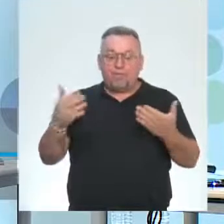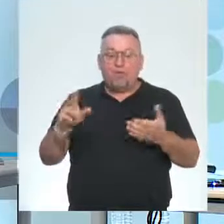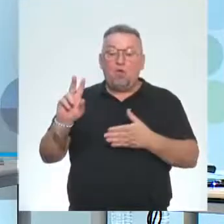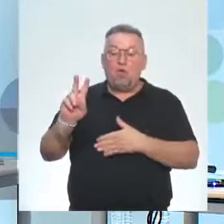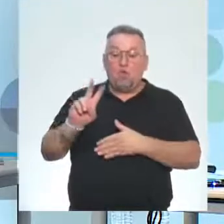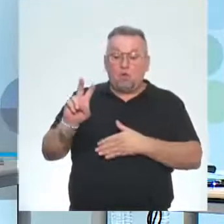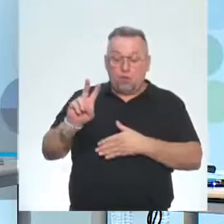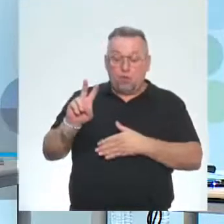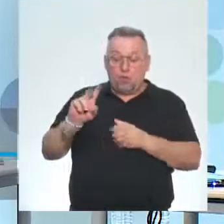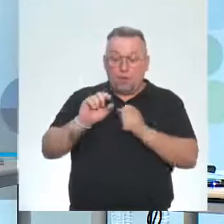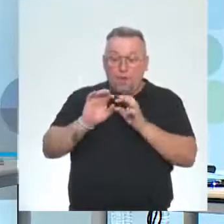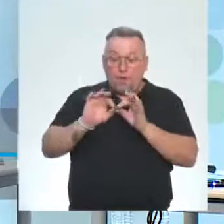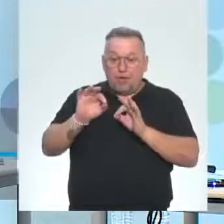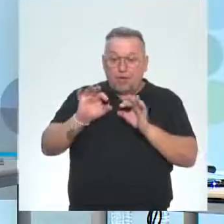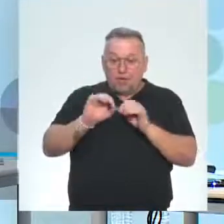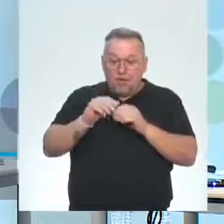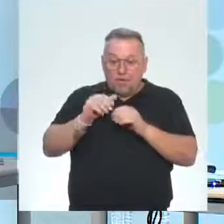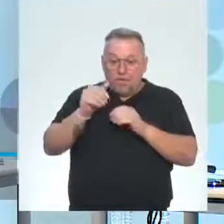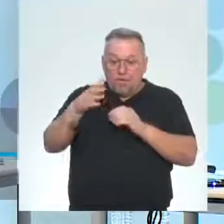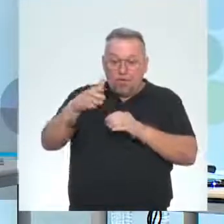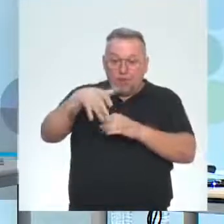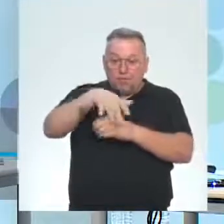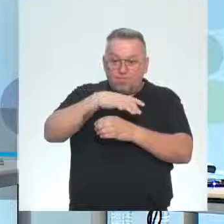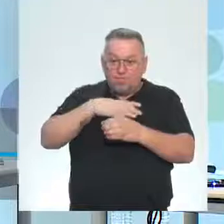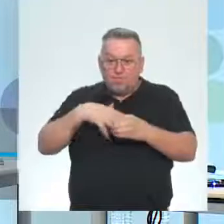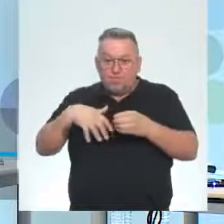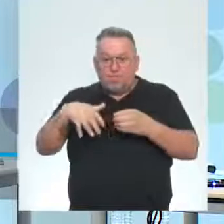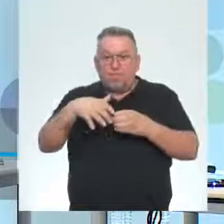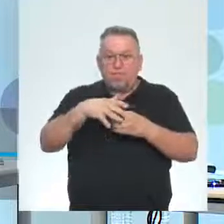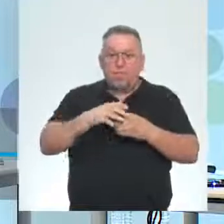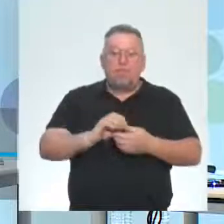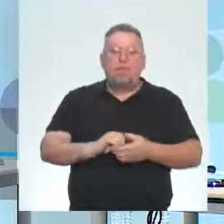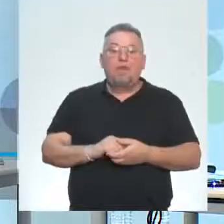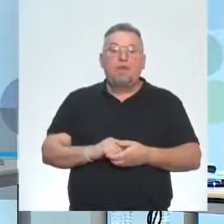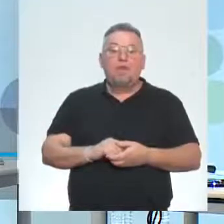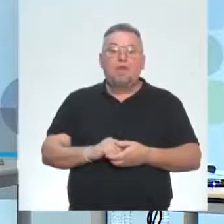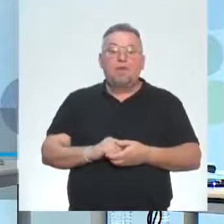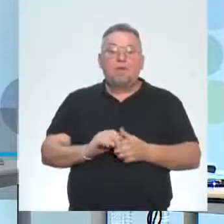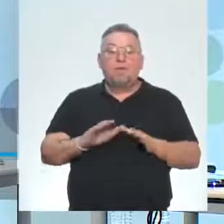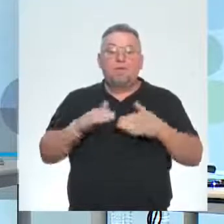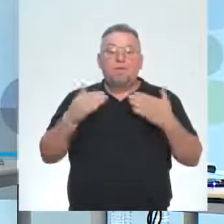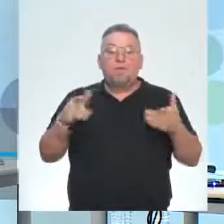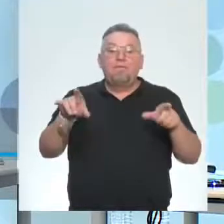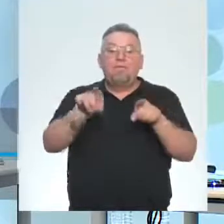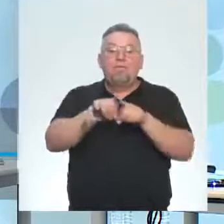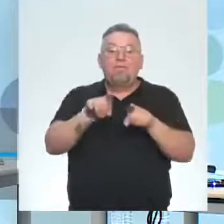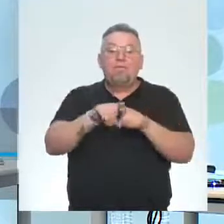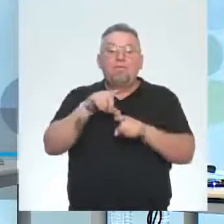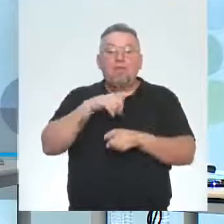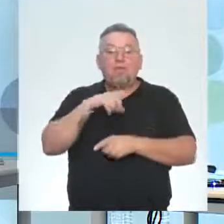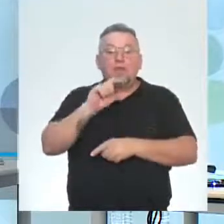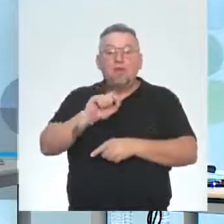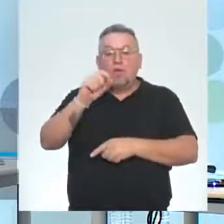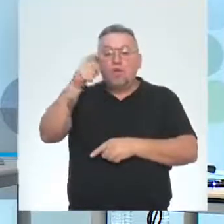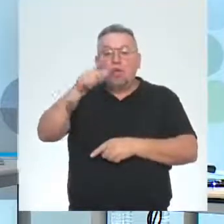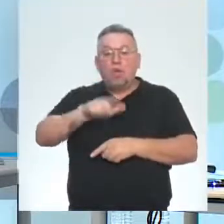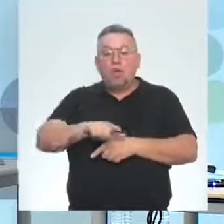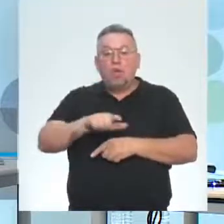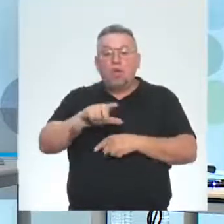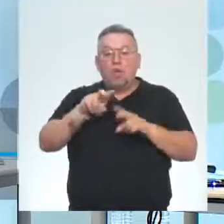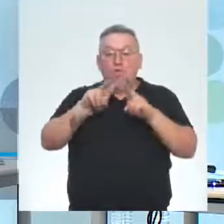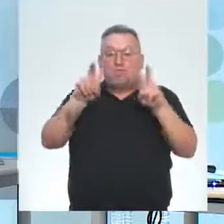é a medida externa de um corpo, em todas as suas dimensões. E aí, nós temos um outro termo,